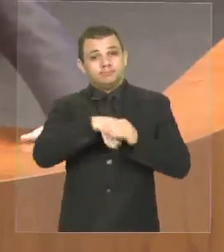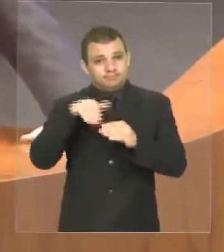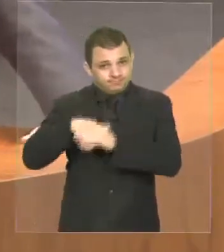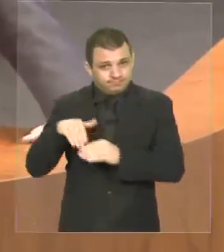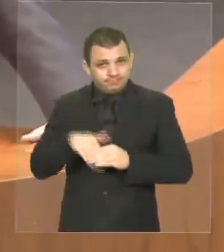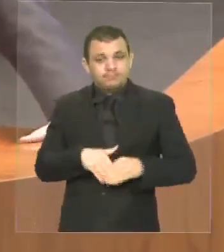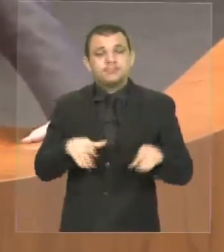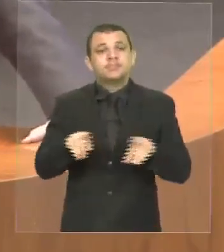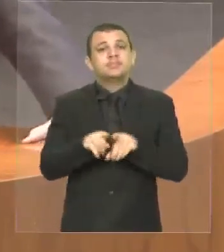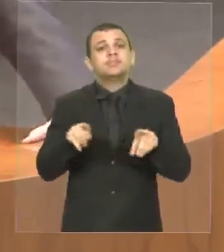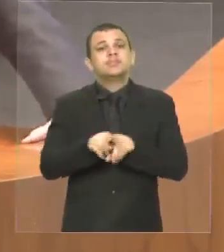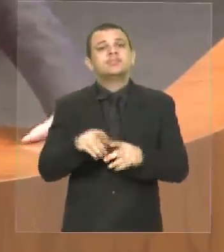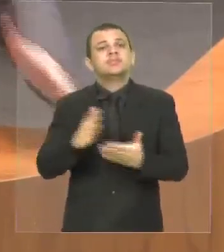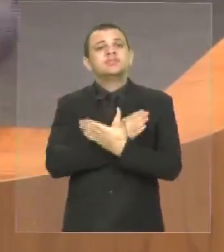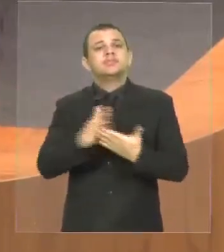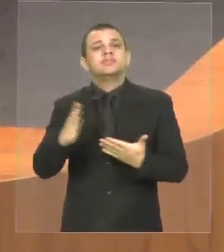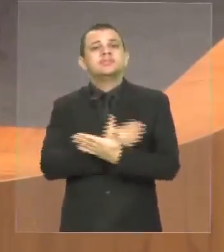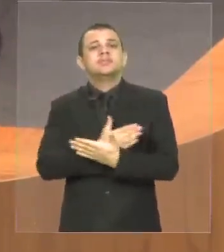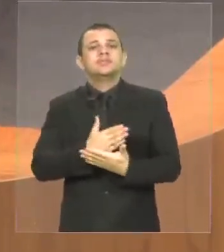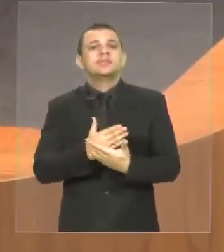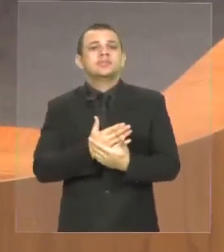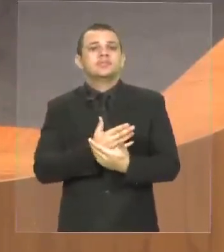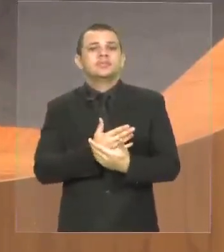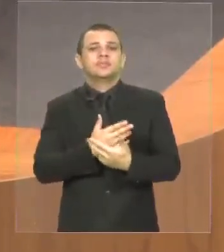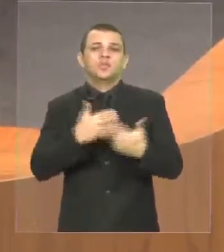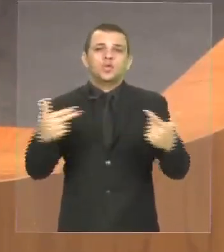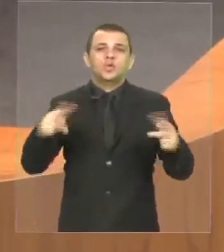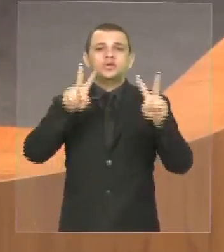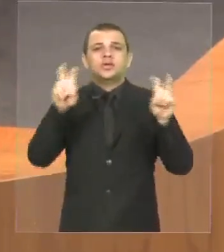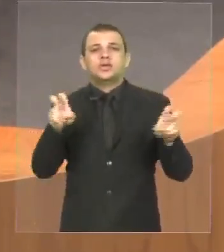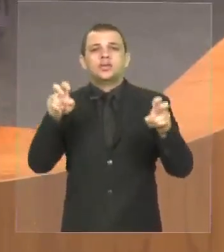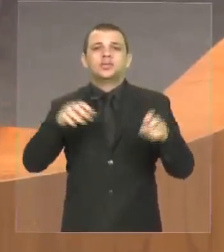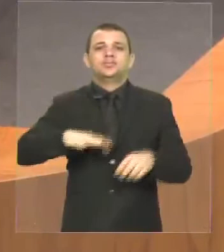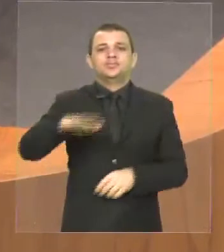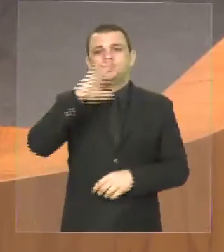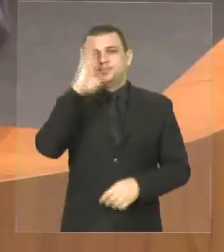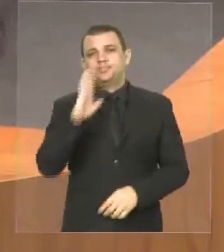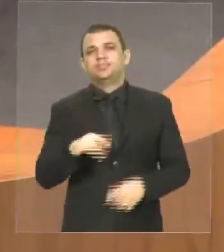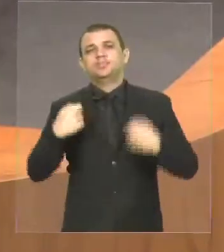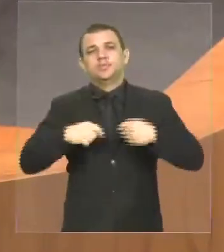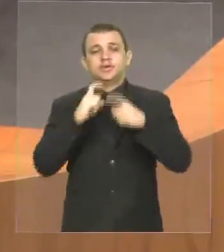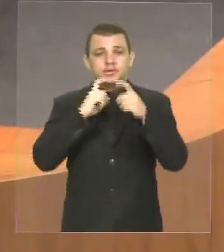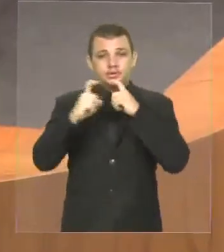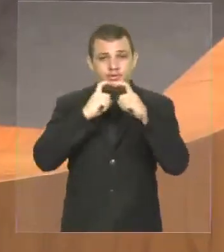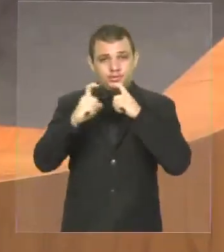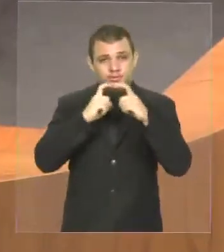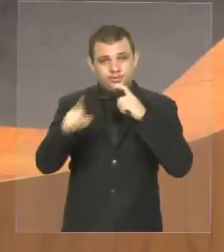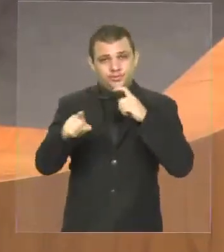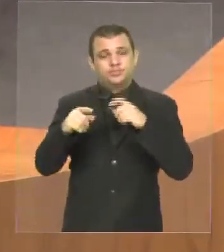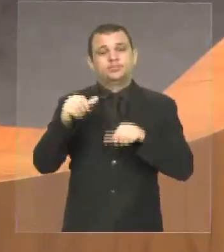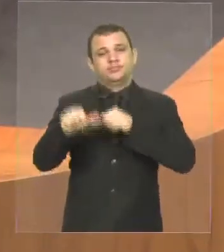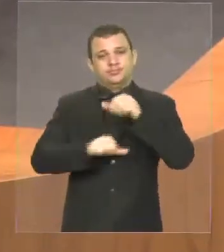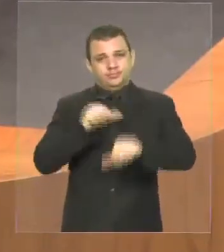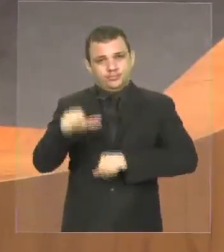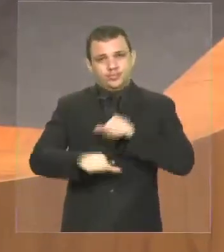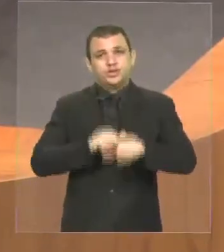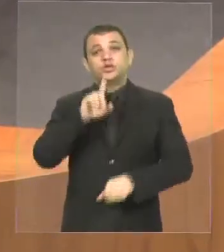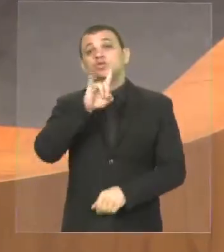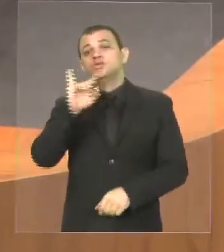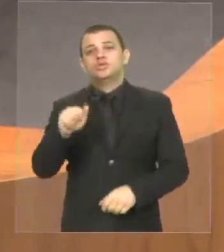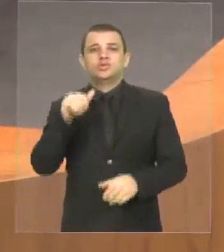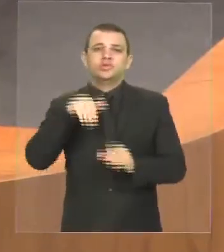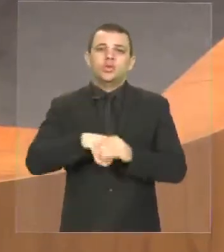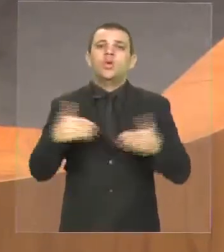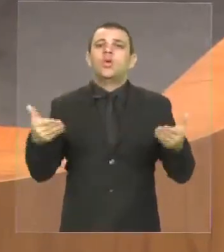presidente, que a nação precisa discutir, aquelas reformas, no dia da votação, hoje, às